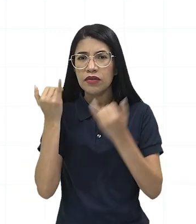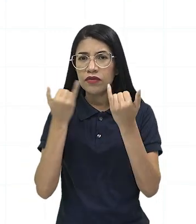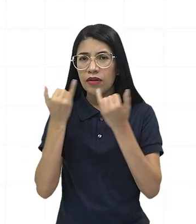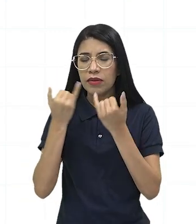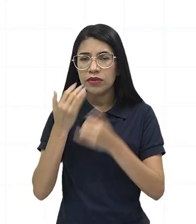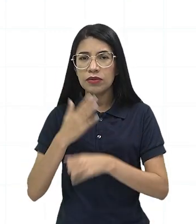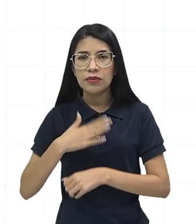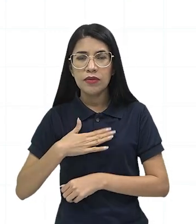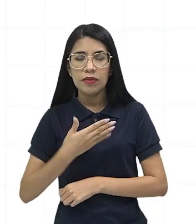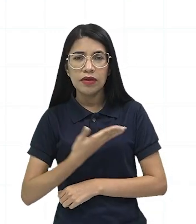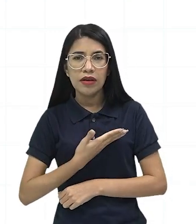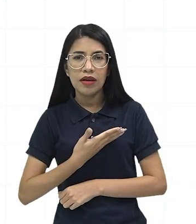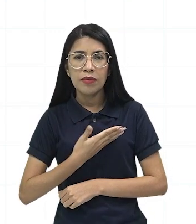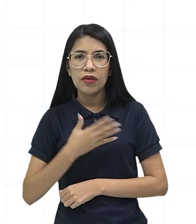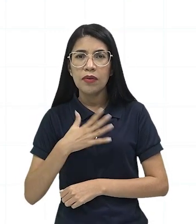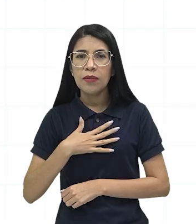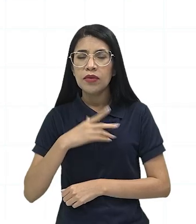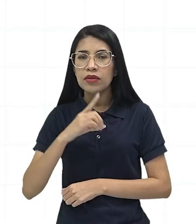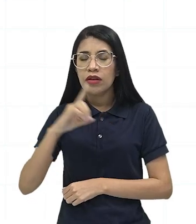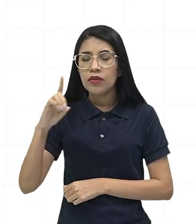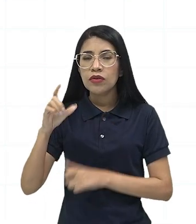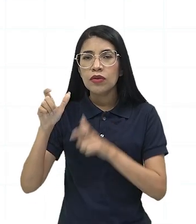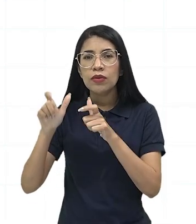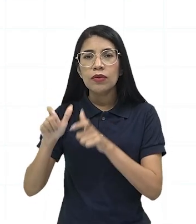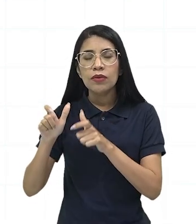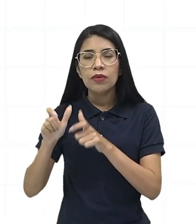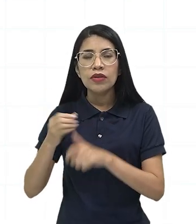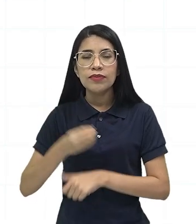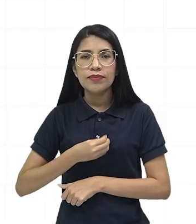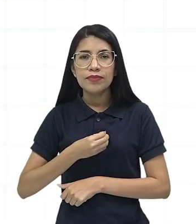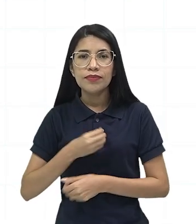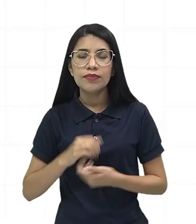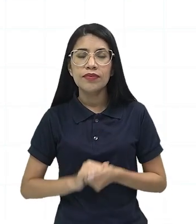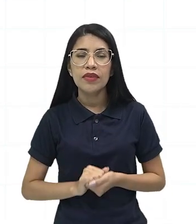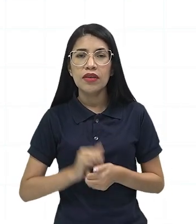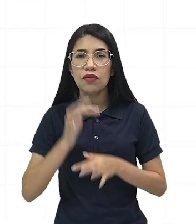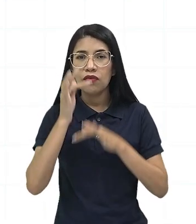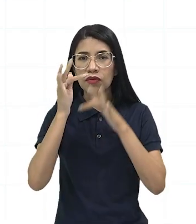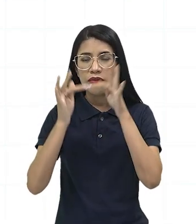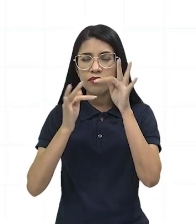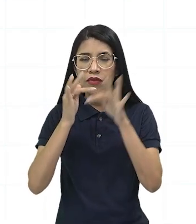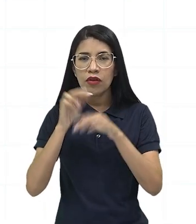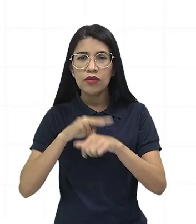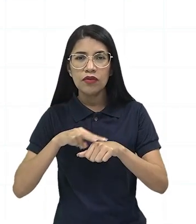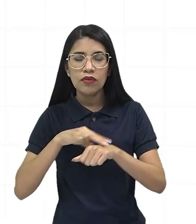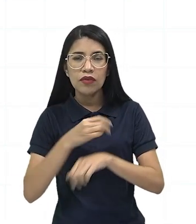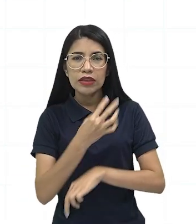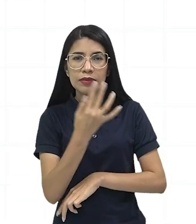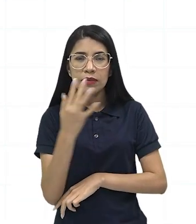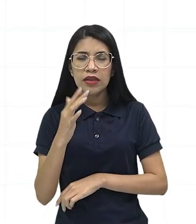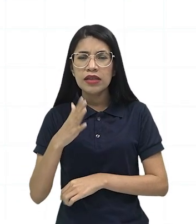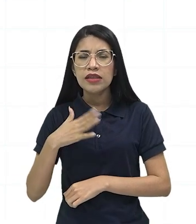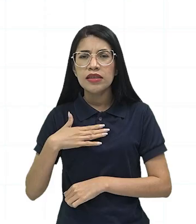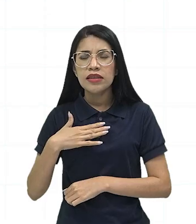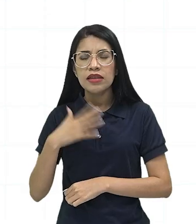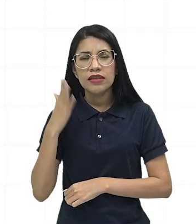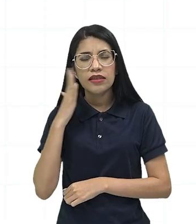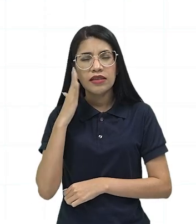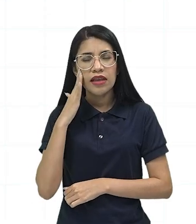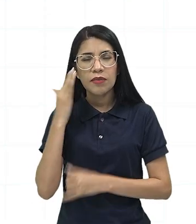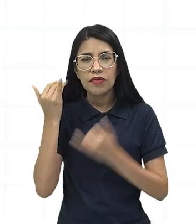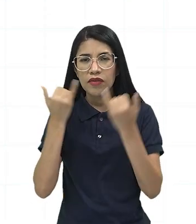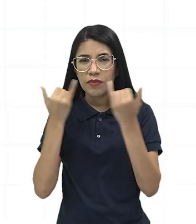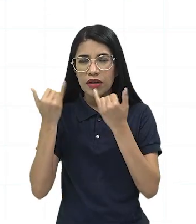amigo, ai Deus, onde está ele? Ai Flores do Verde Ramo, sabeis notícias do meu amado,